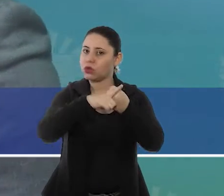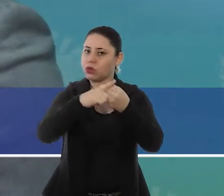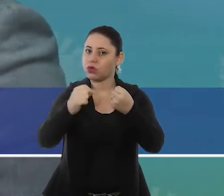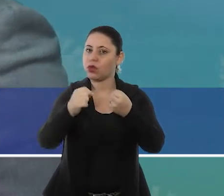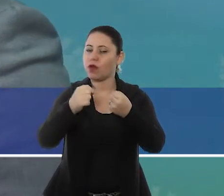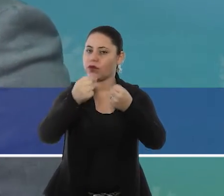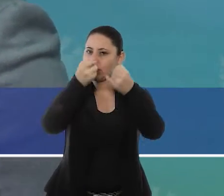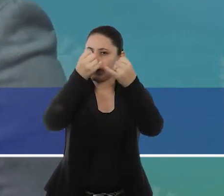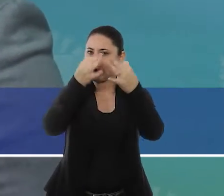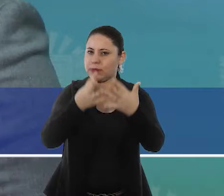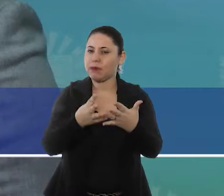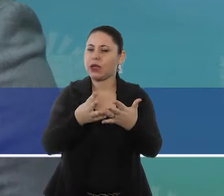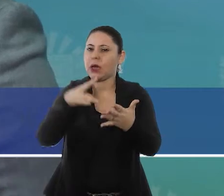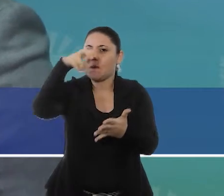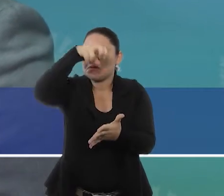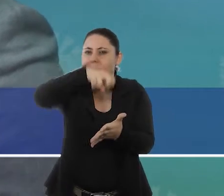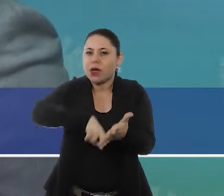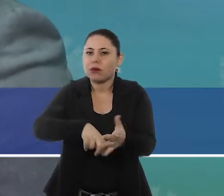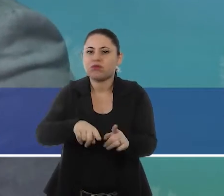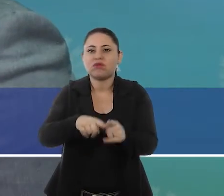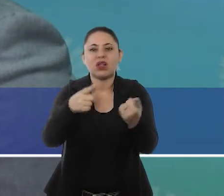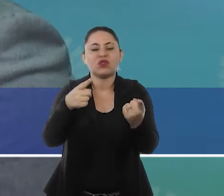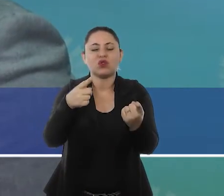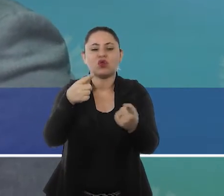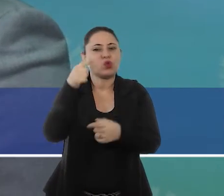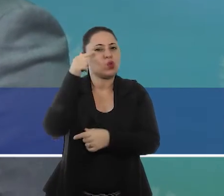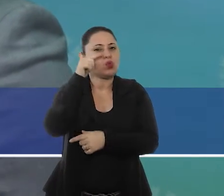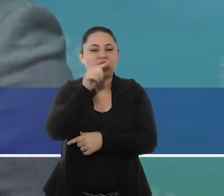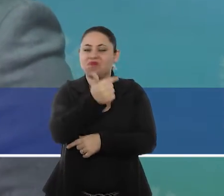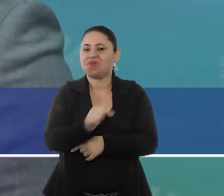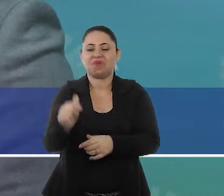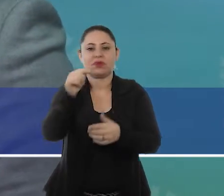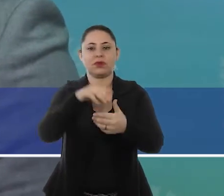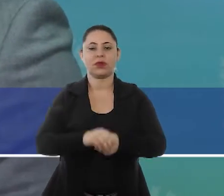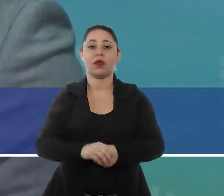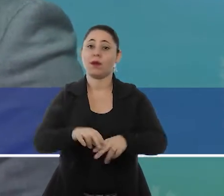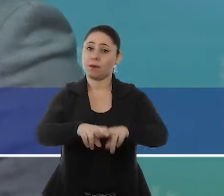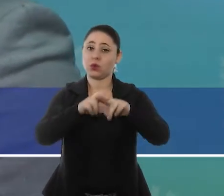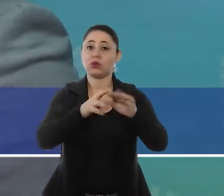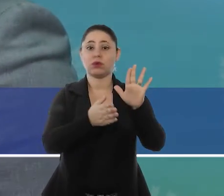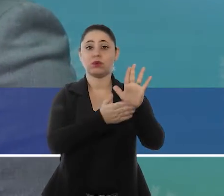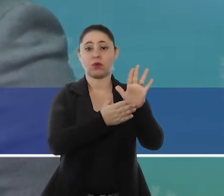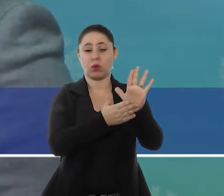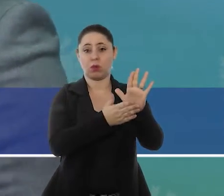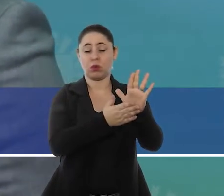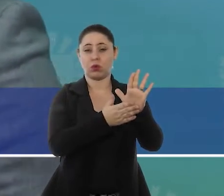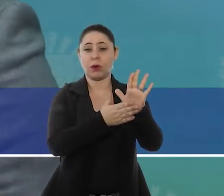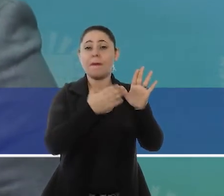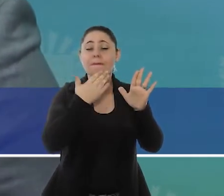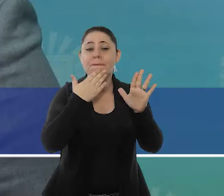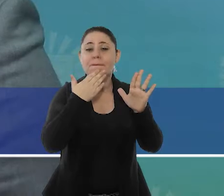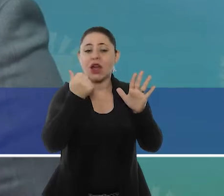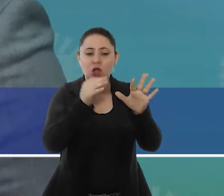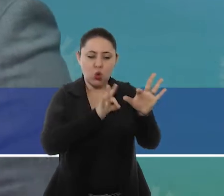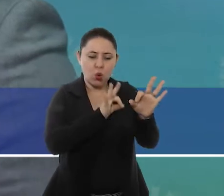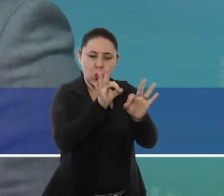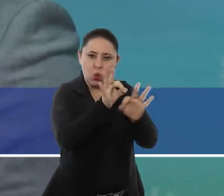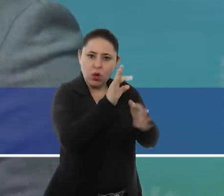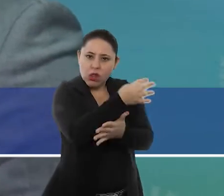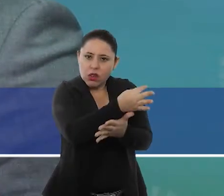em 2 artigos, preverem a punição, ela não alcança algumas modalidades. Então eu propus